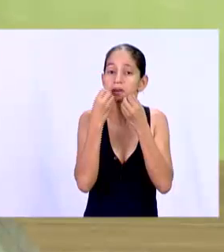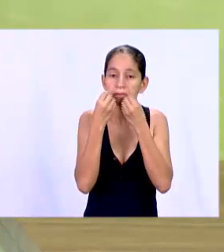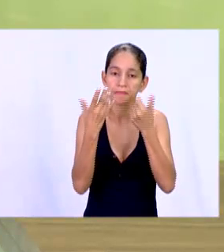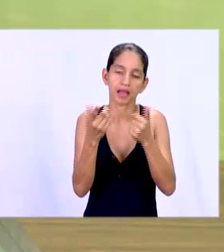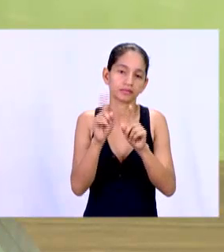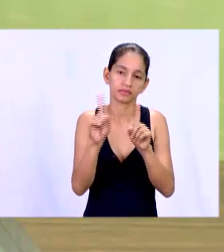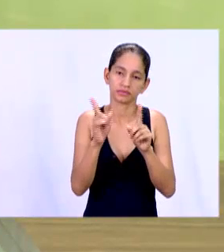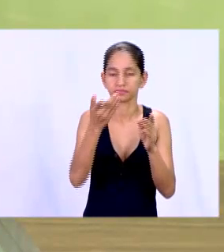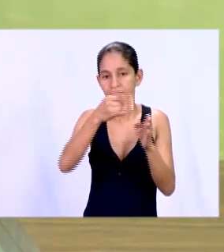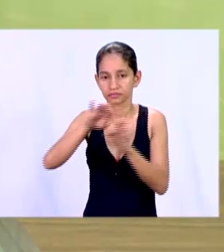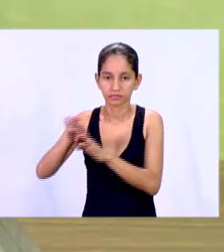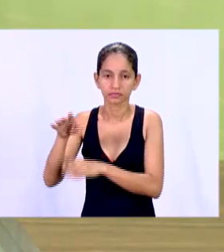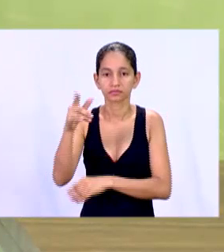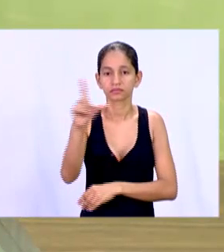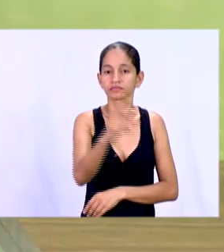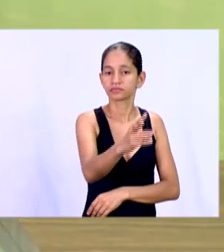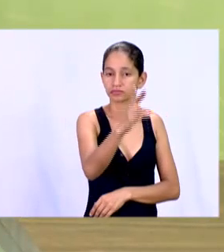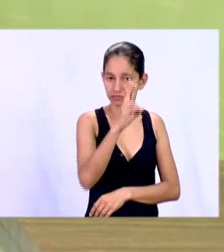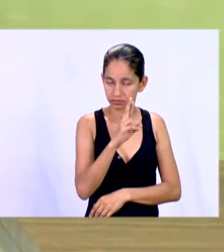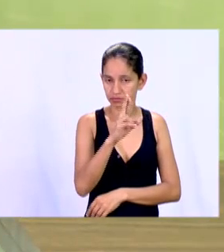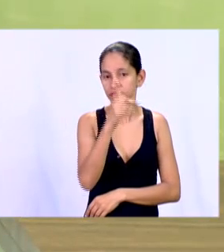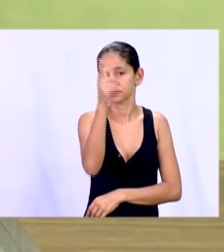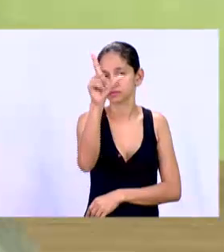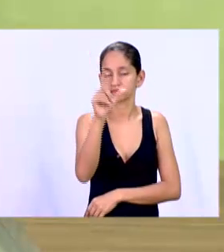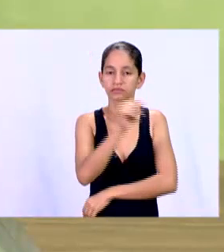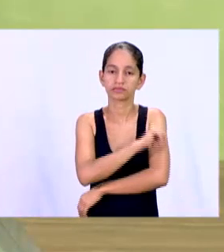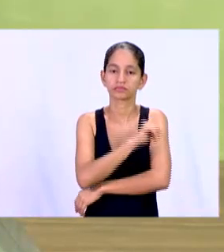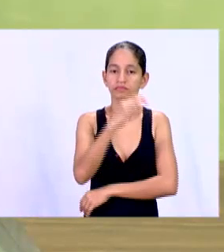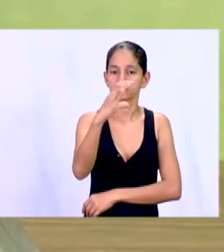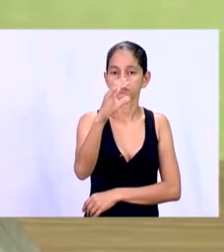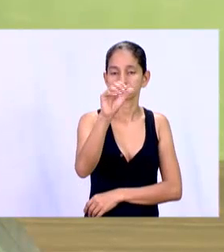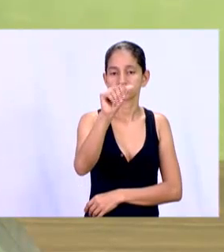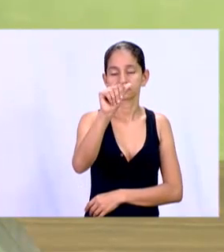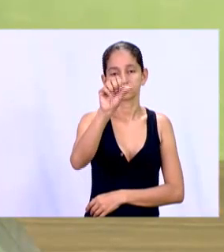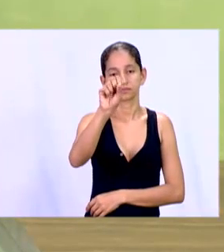outra resposta é de Espigão do Oeste, do aluno Cássio.